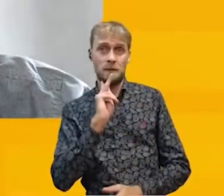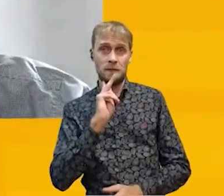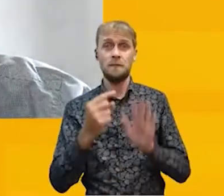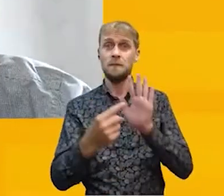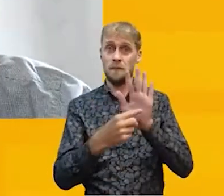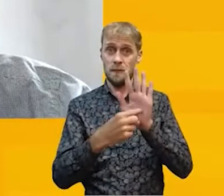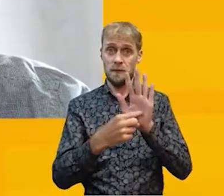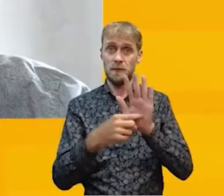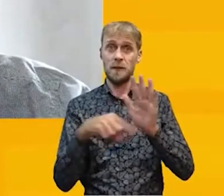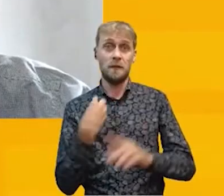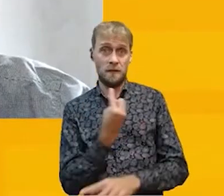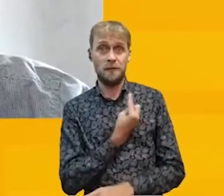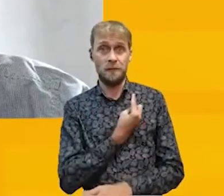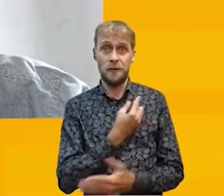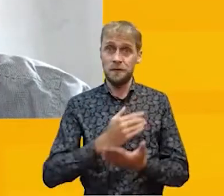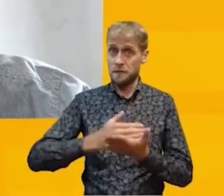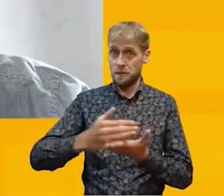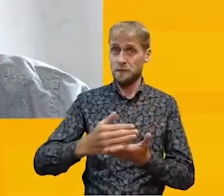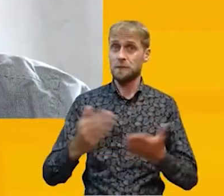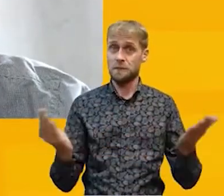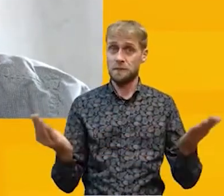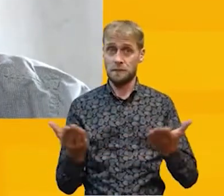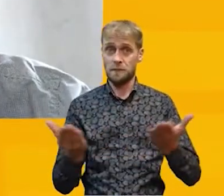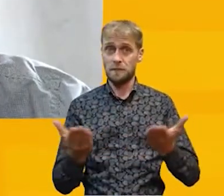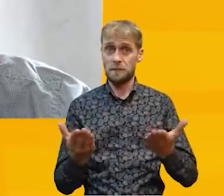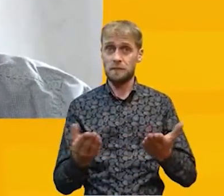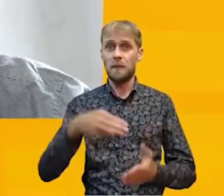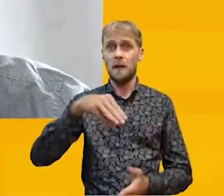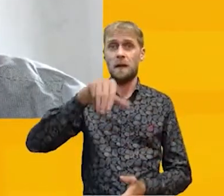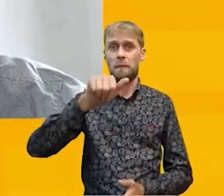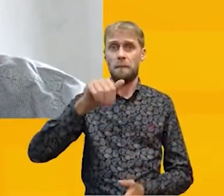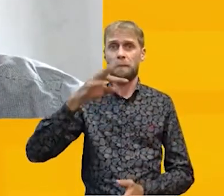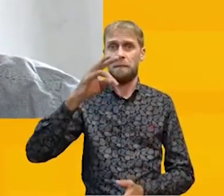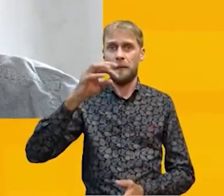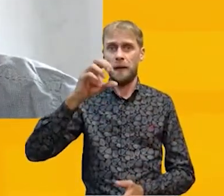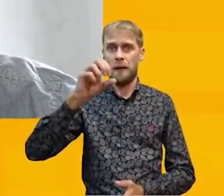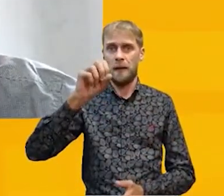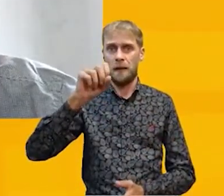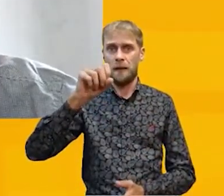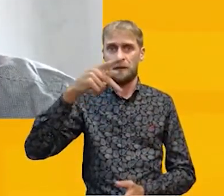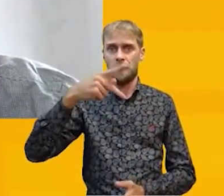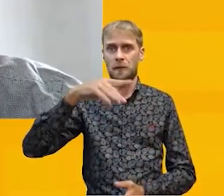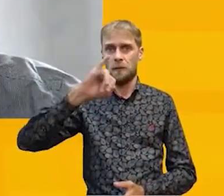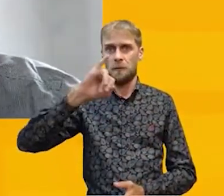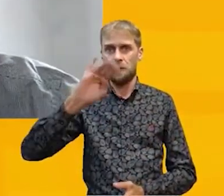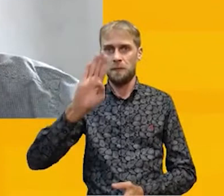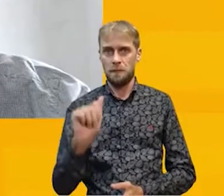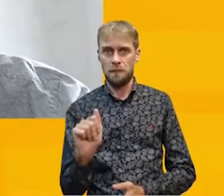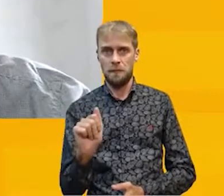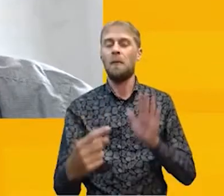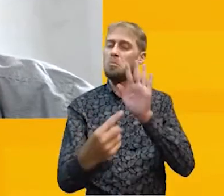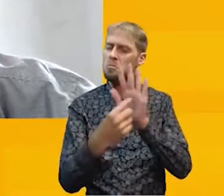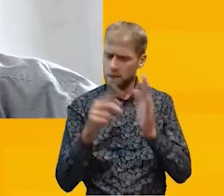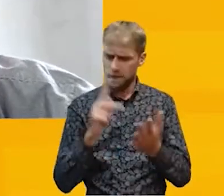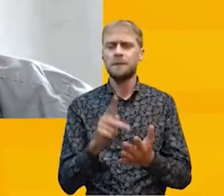gente vai começar a partir de agora fazer o Matopiba realmente aparecer e mostrar resultados. E